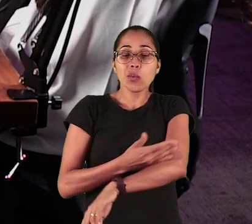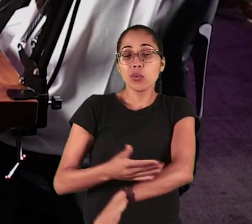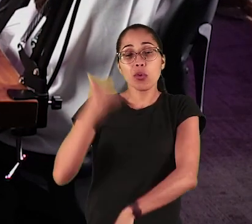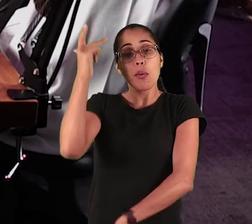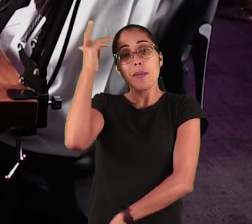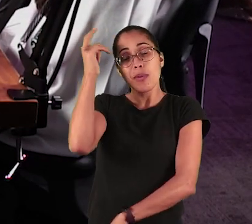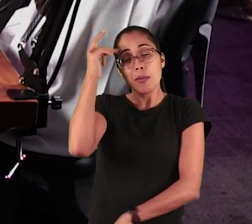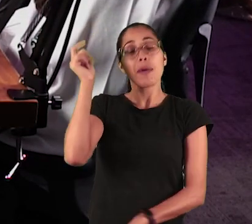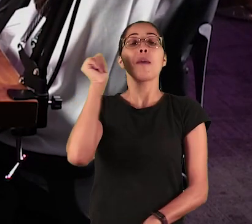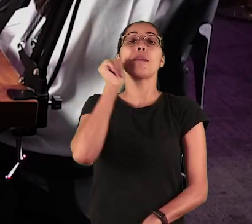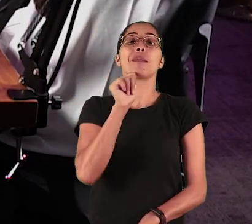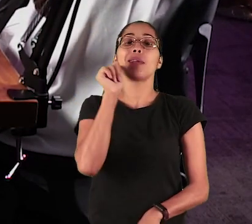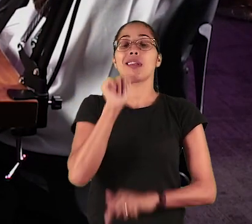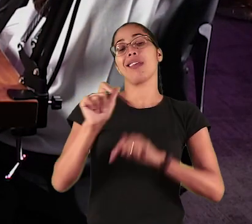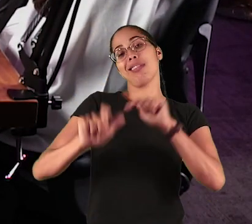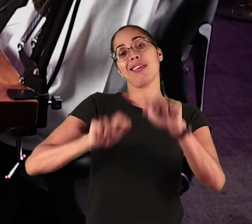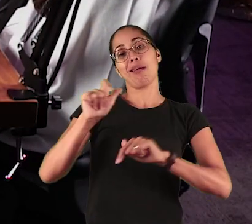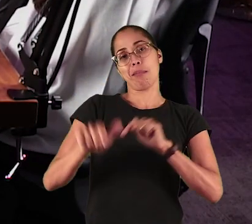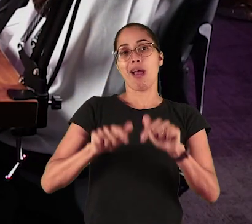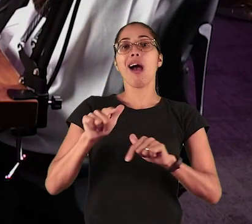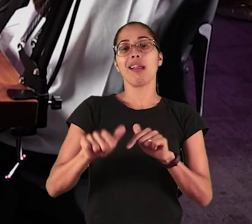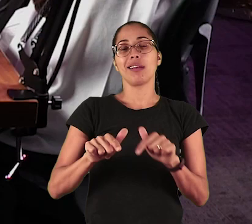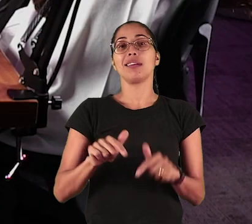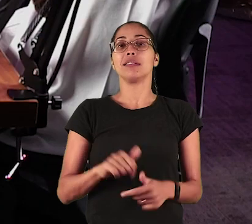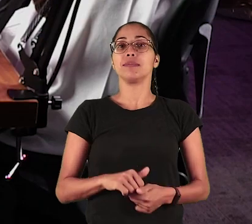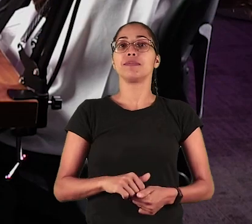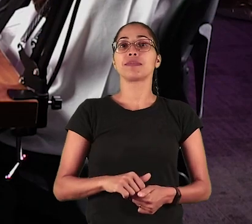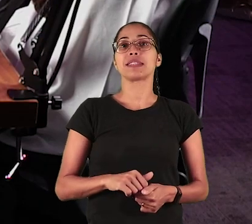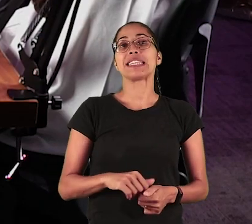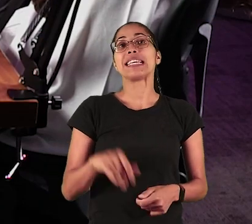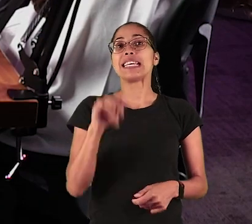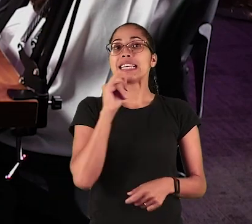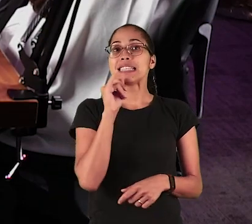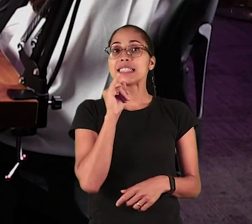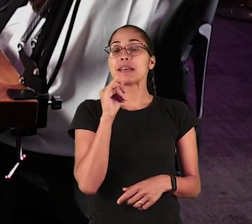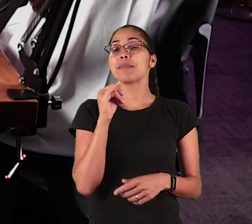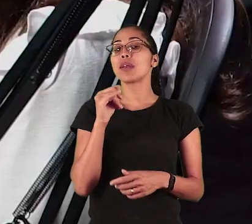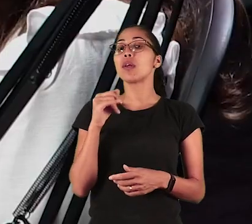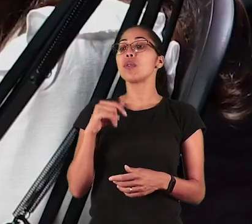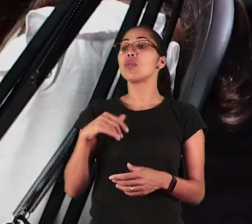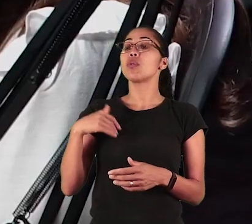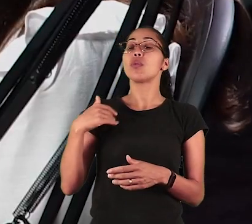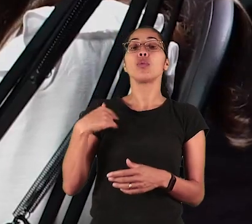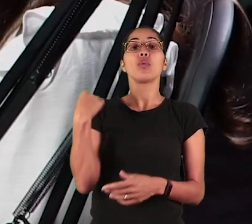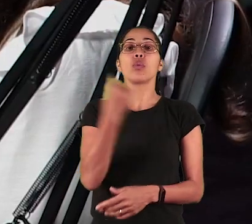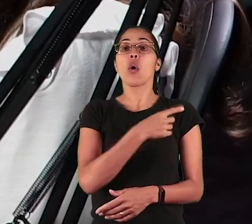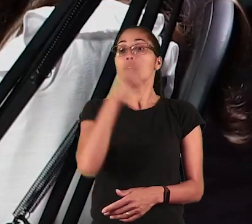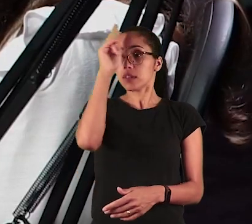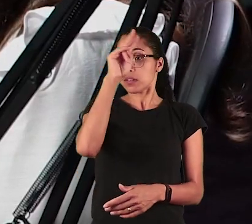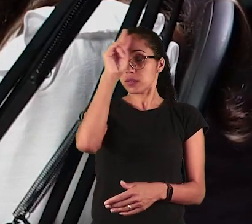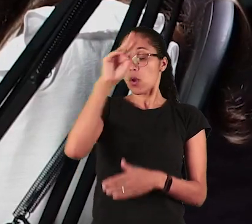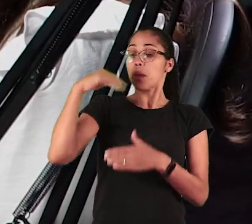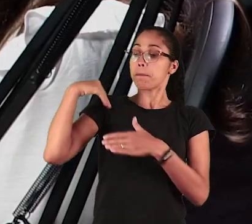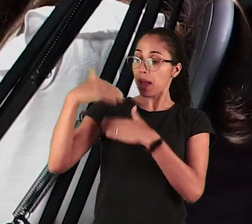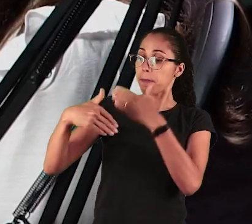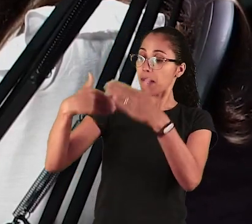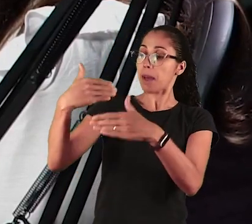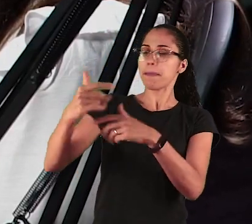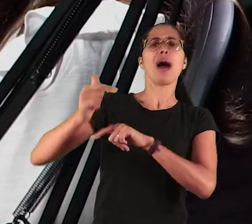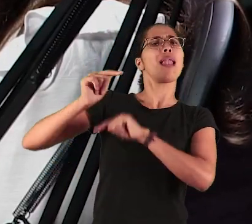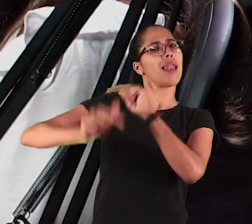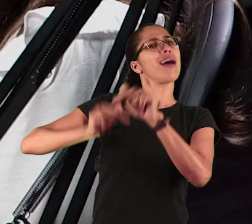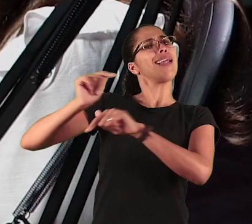exato Então tem muito isso né do quanto a gente deixa para que esses futuros pais né maridos eles também é